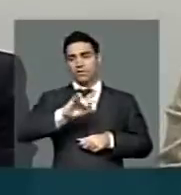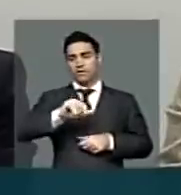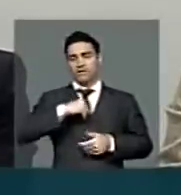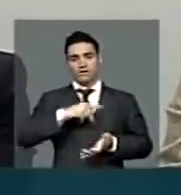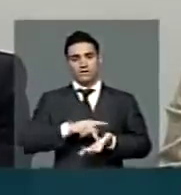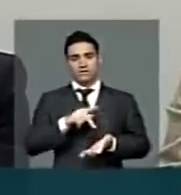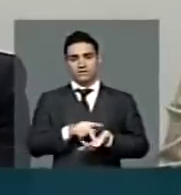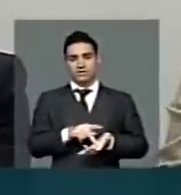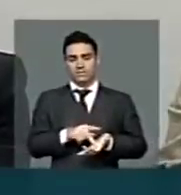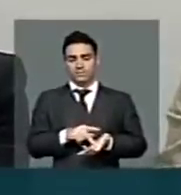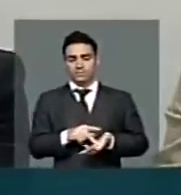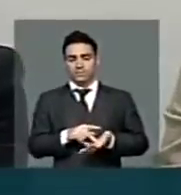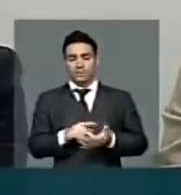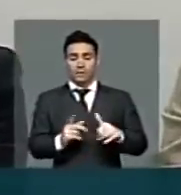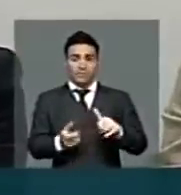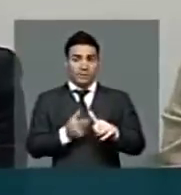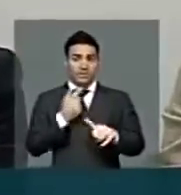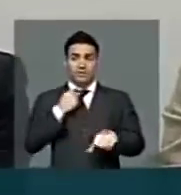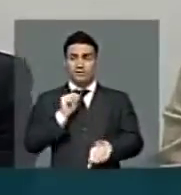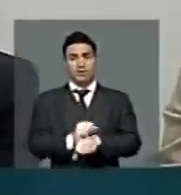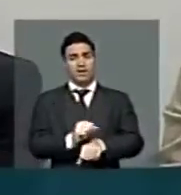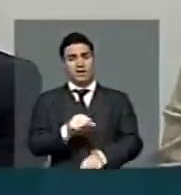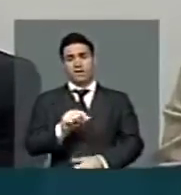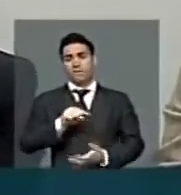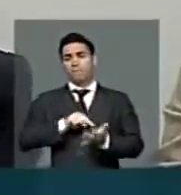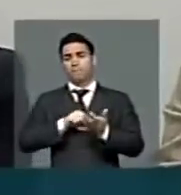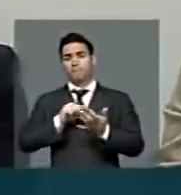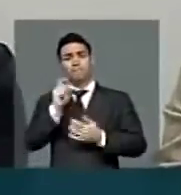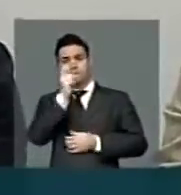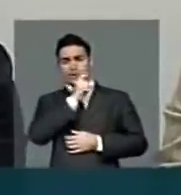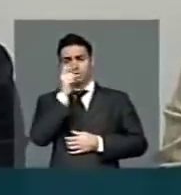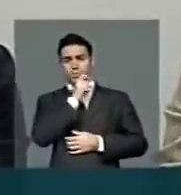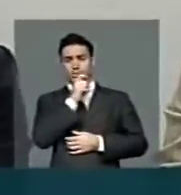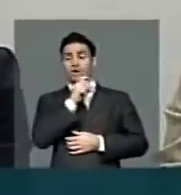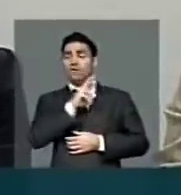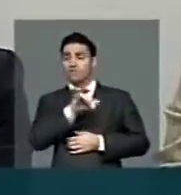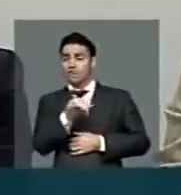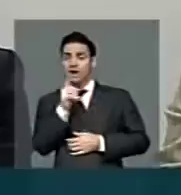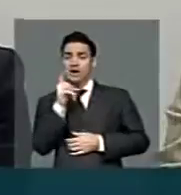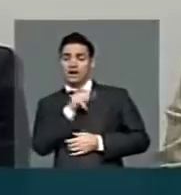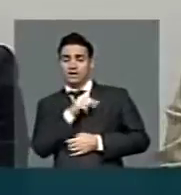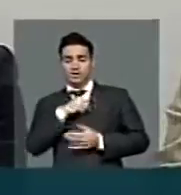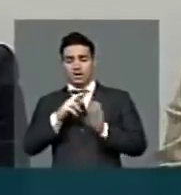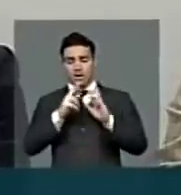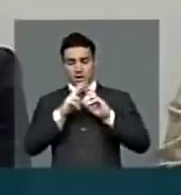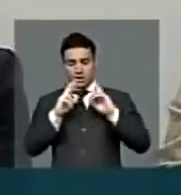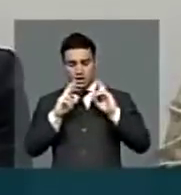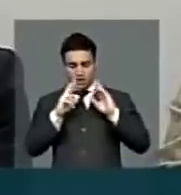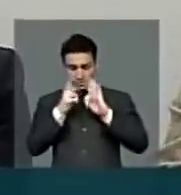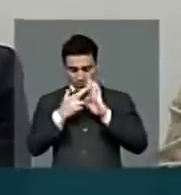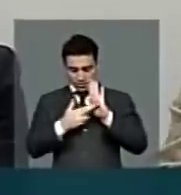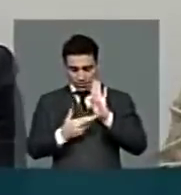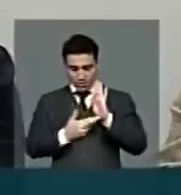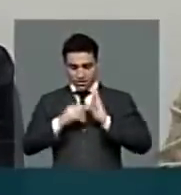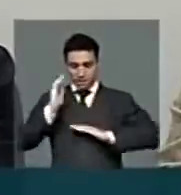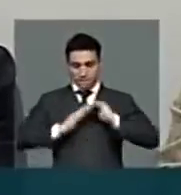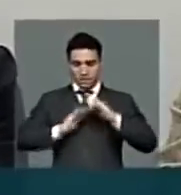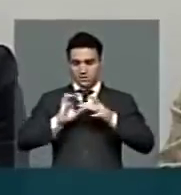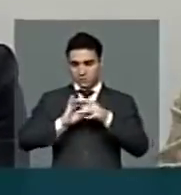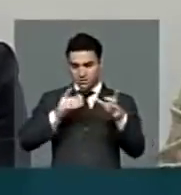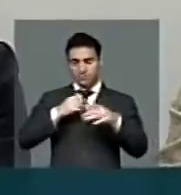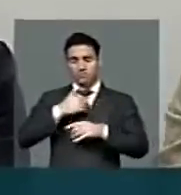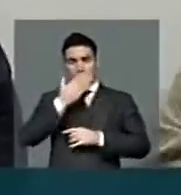verdade. Primeiro tem que parar, derrubar esse mito. Não é porque a gente vai regulamentar a profissão de prostituta, ou a prática da